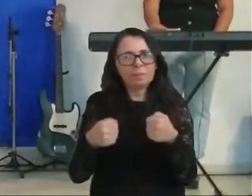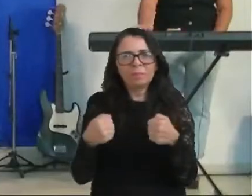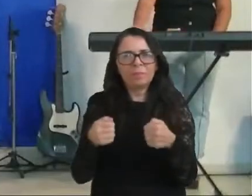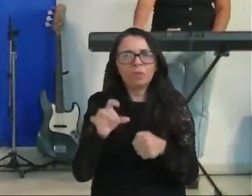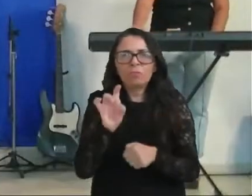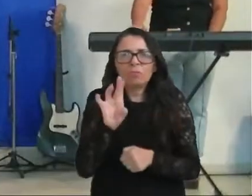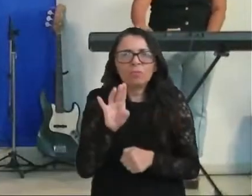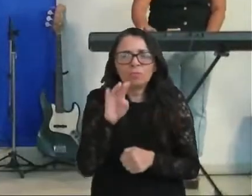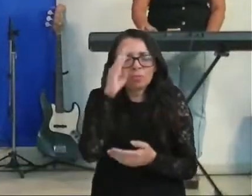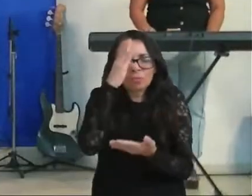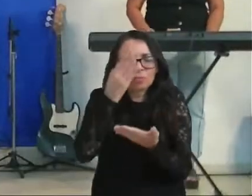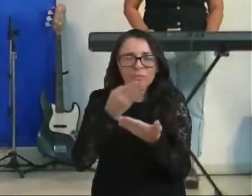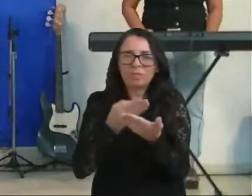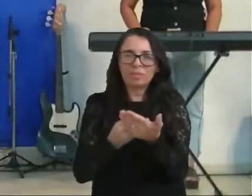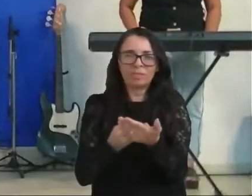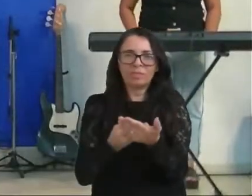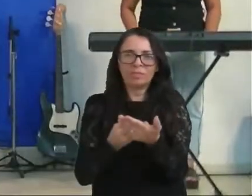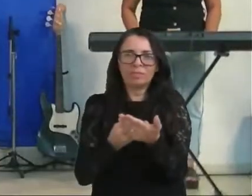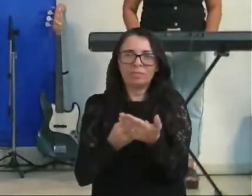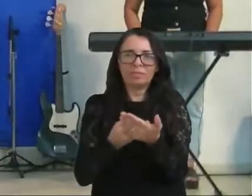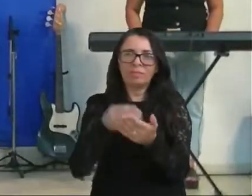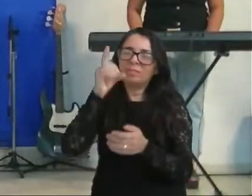Glória a Deus.